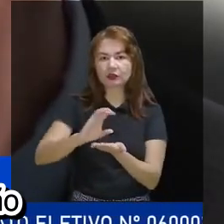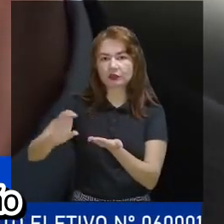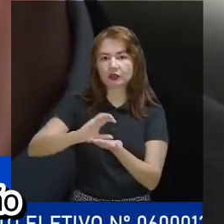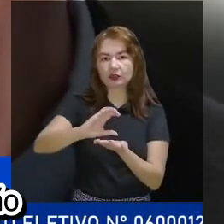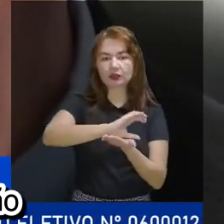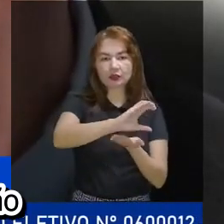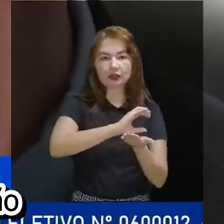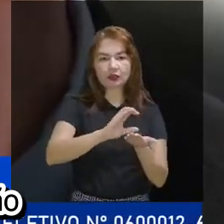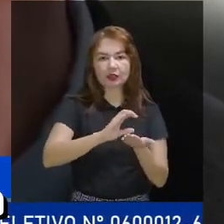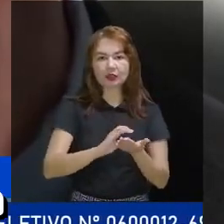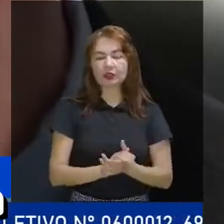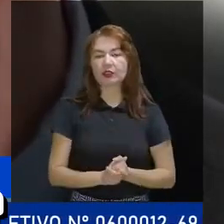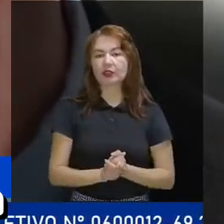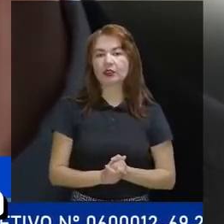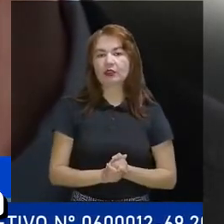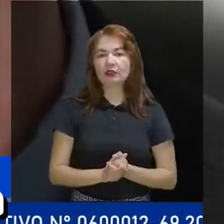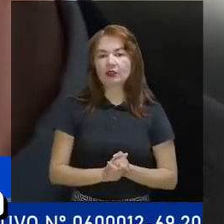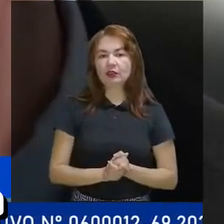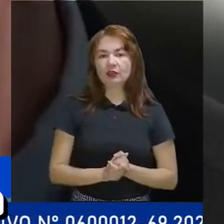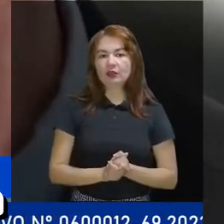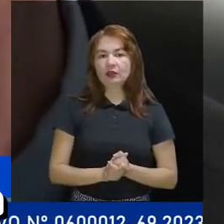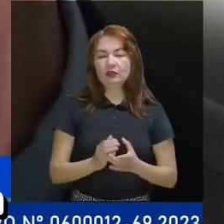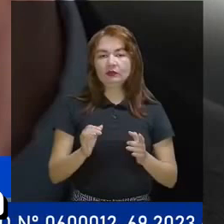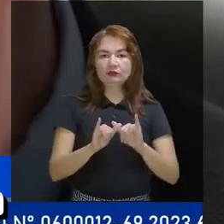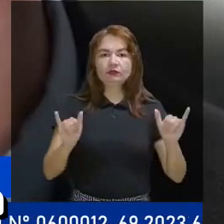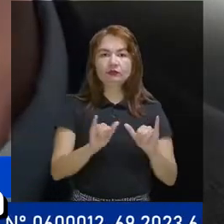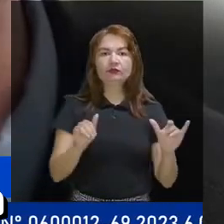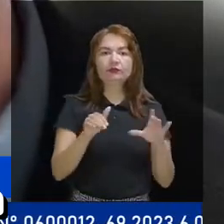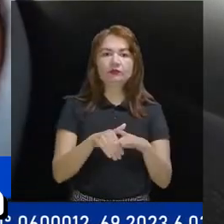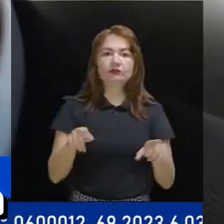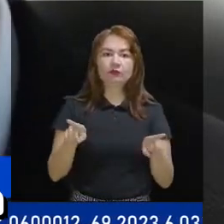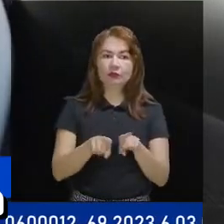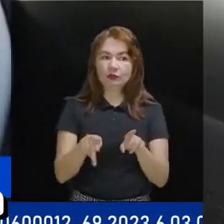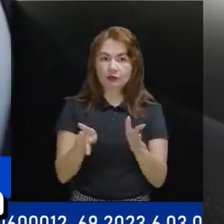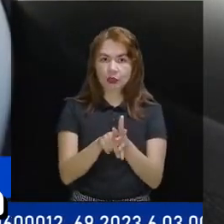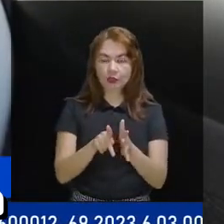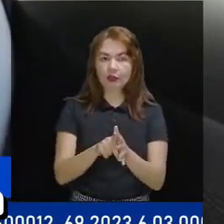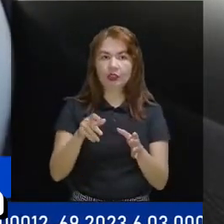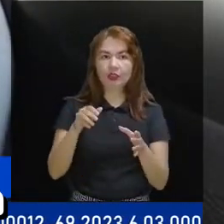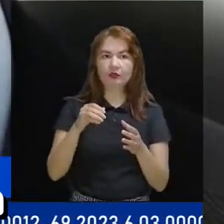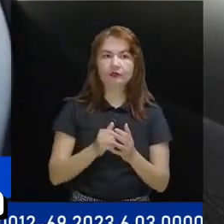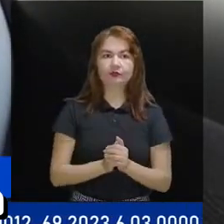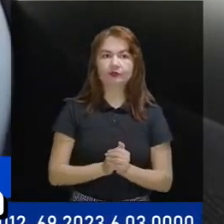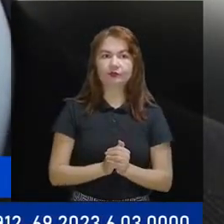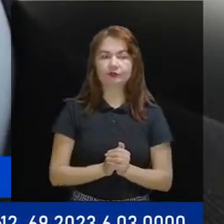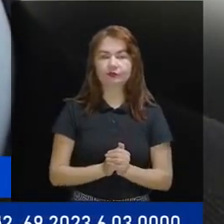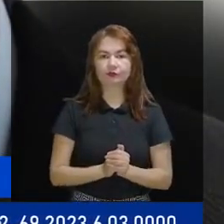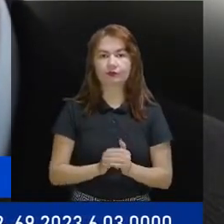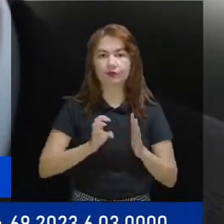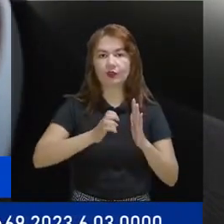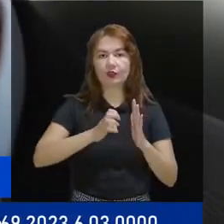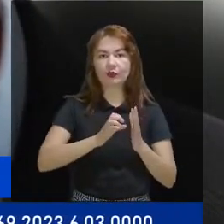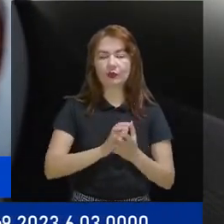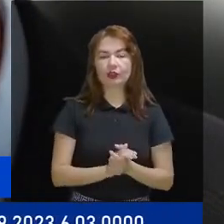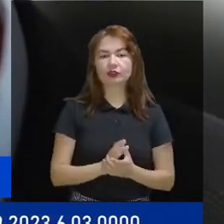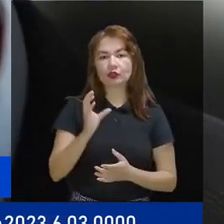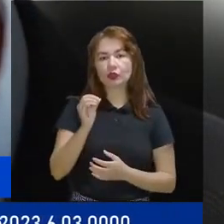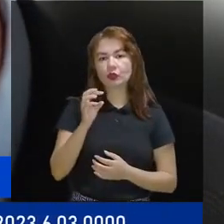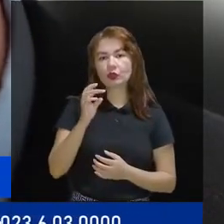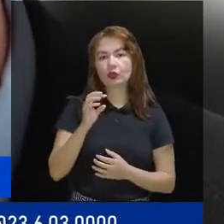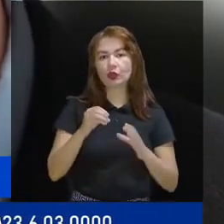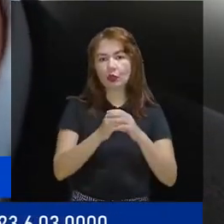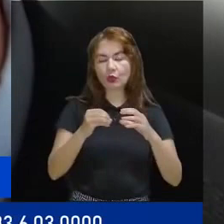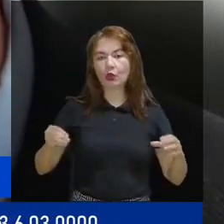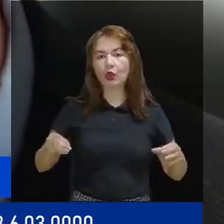Fundo Especial de Financiamento de Campanha adotados pela direção nacional do partido, no tocante aos percentuais devidos às cotas de